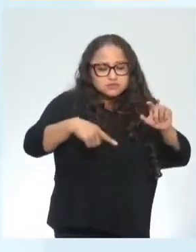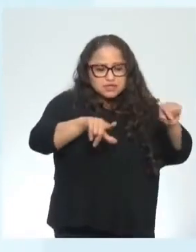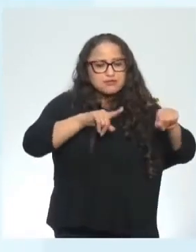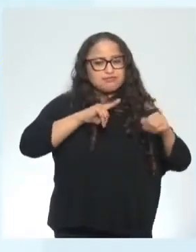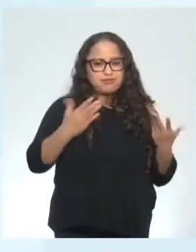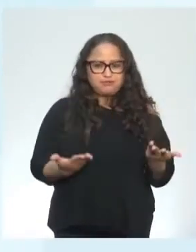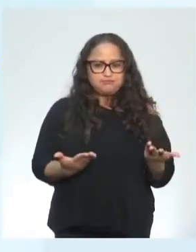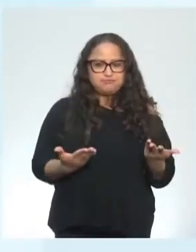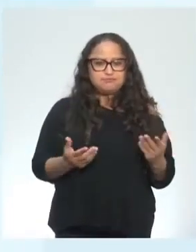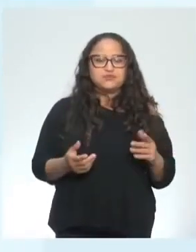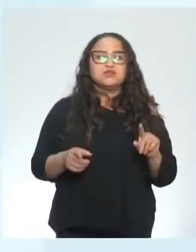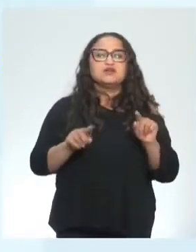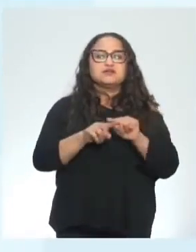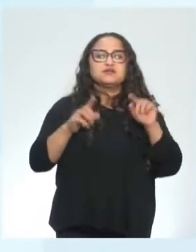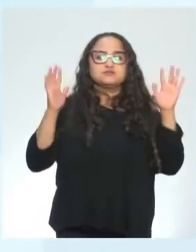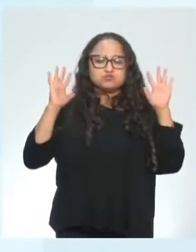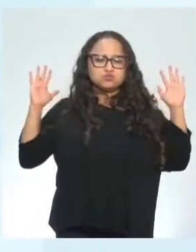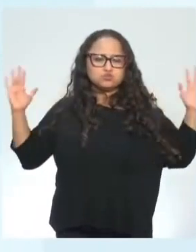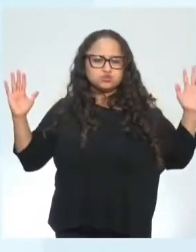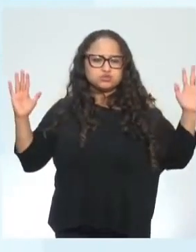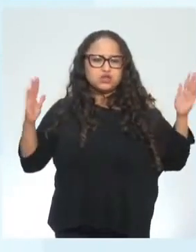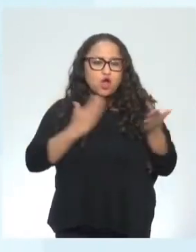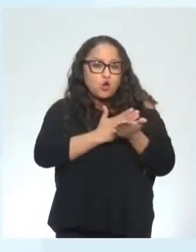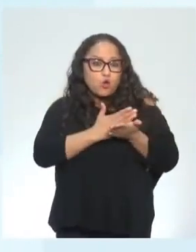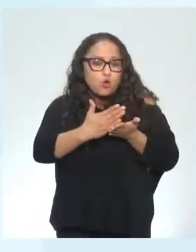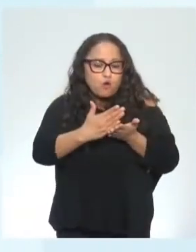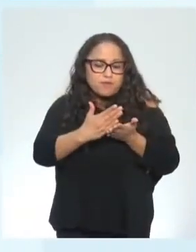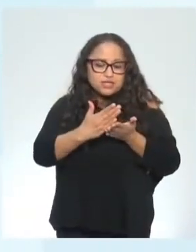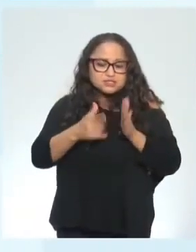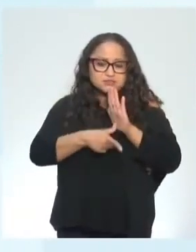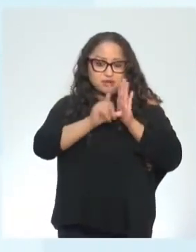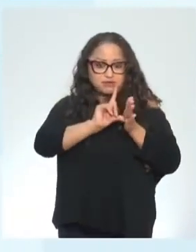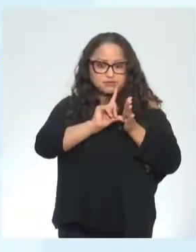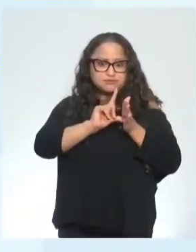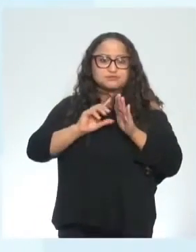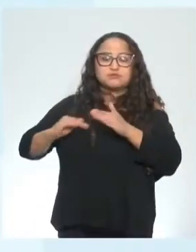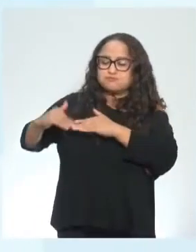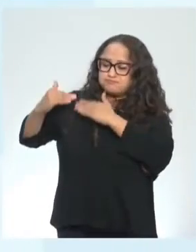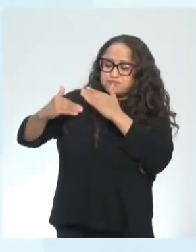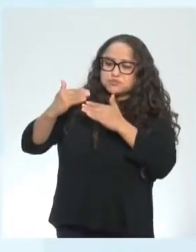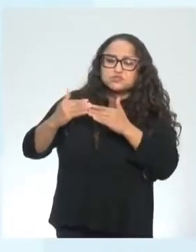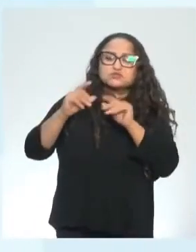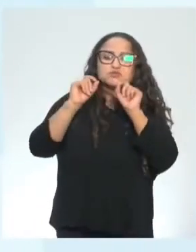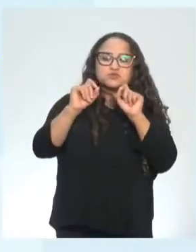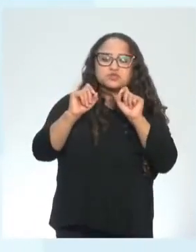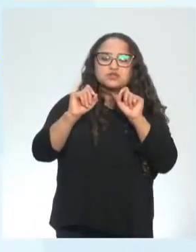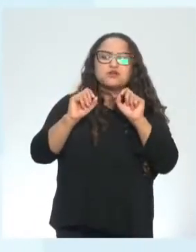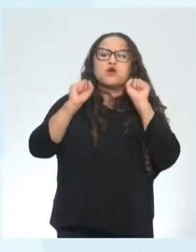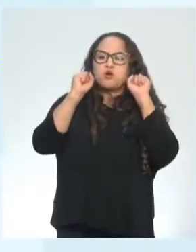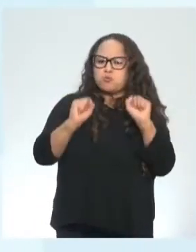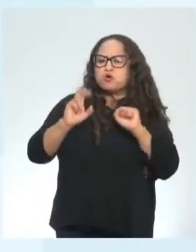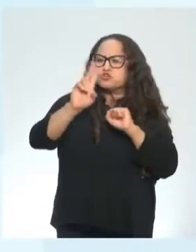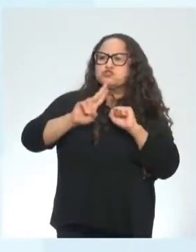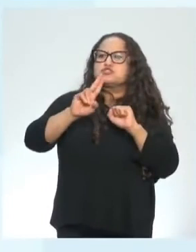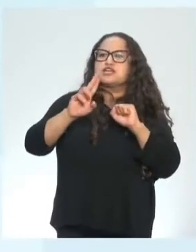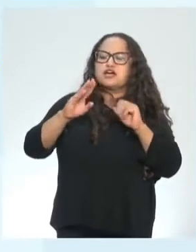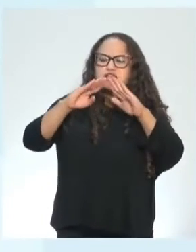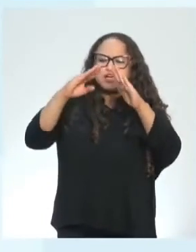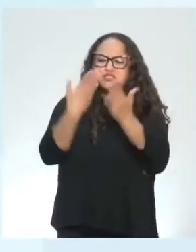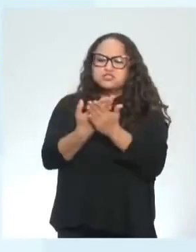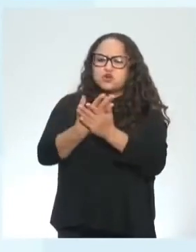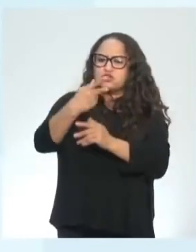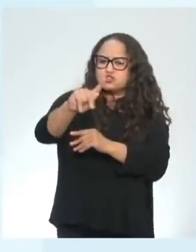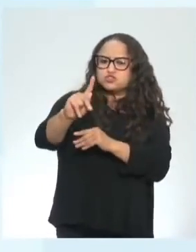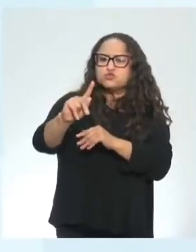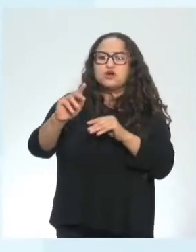do cenário estar por protection então começa aí a pré-produção e o que a New York School Accenture pode da escola como cenário o